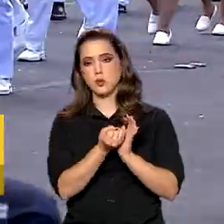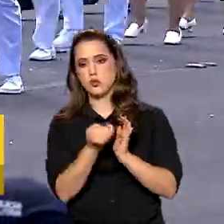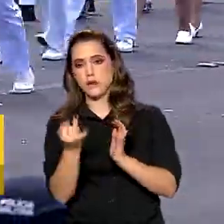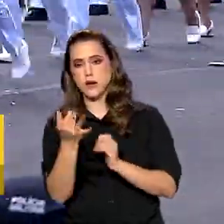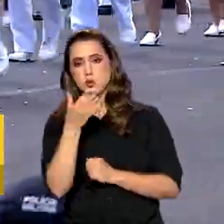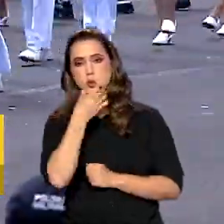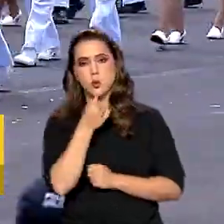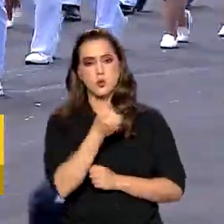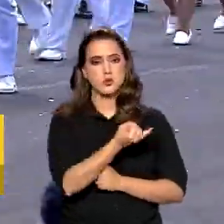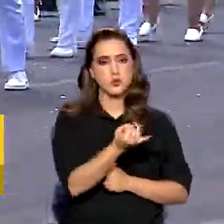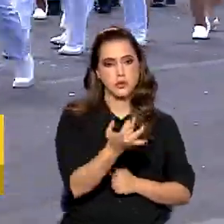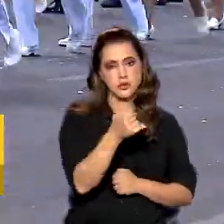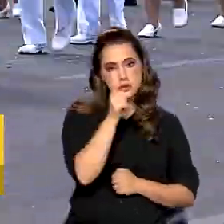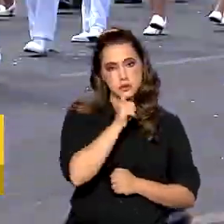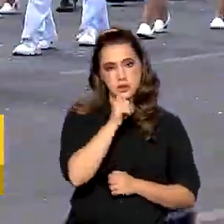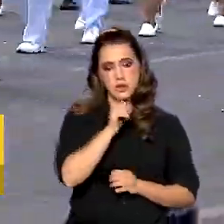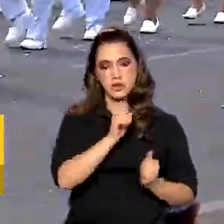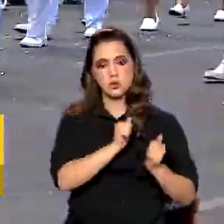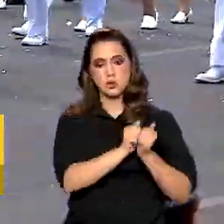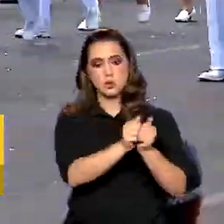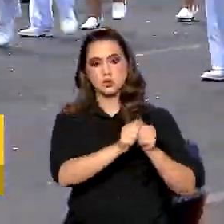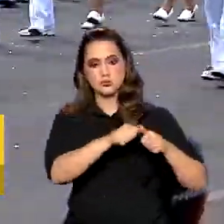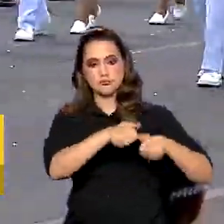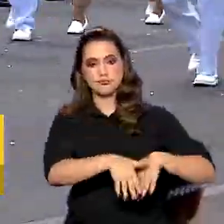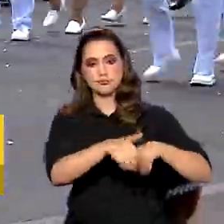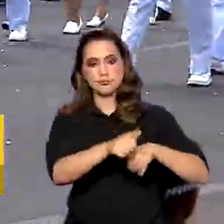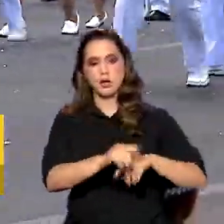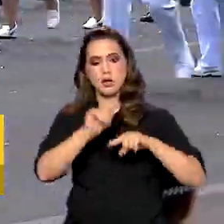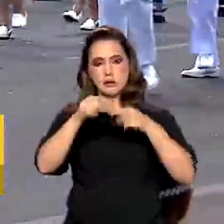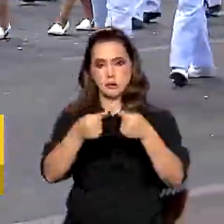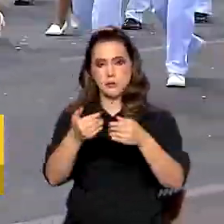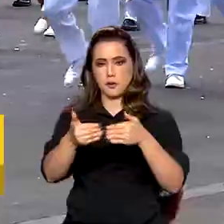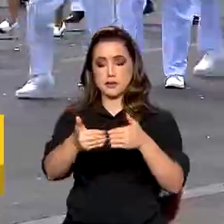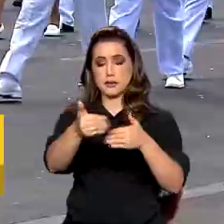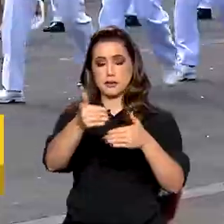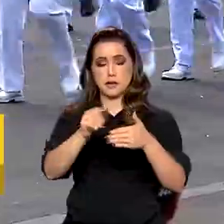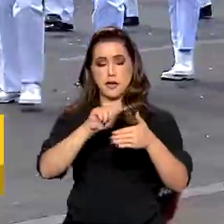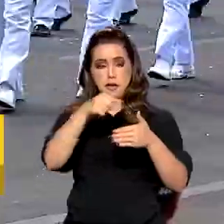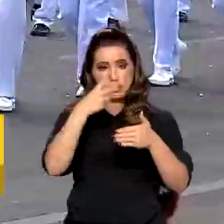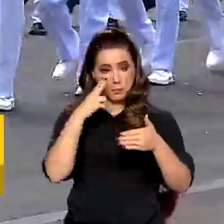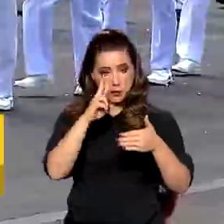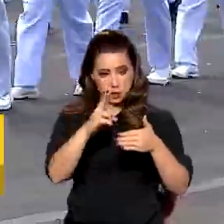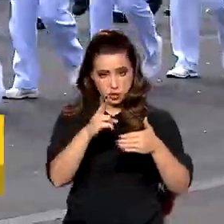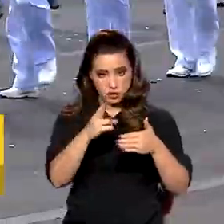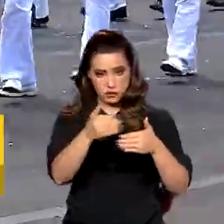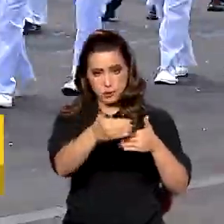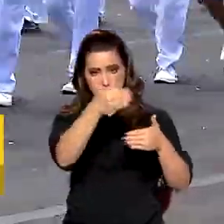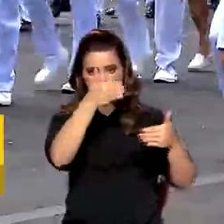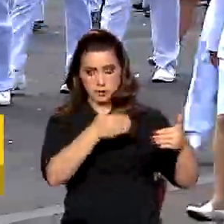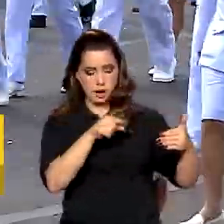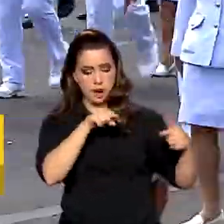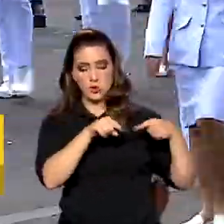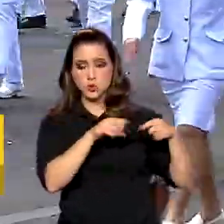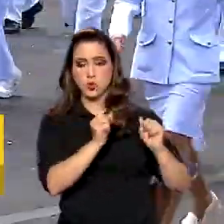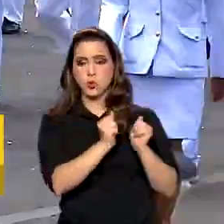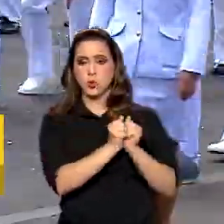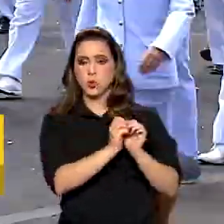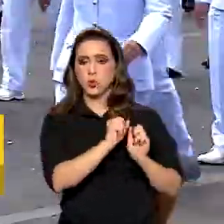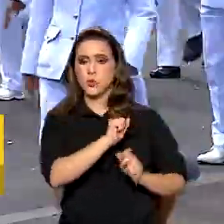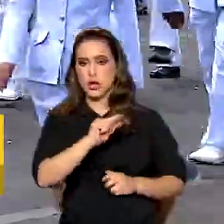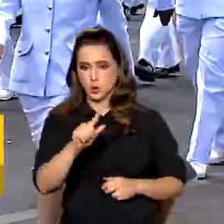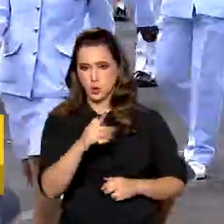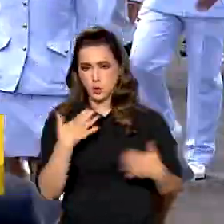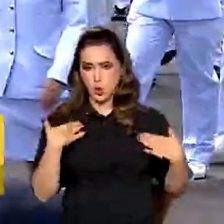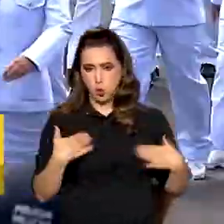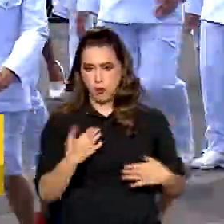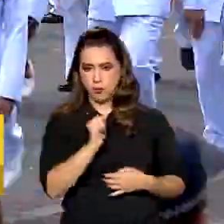a equipe da Escola Naval, como o senhor explicava para a gente ali. Não é isso, comandante? Escola Naval, sede no Rio de Janeiro. Escola Naval, a gente tem em todo o